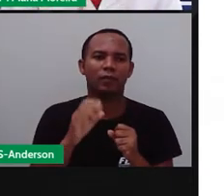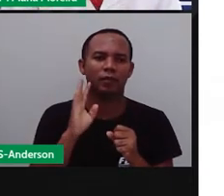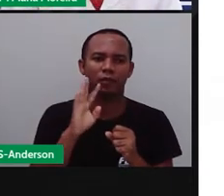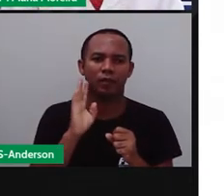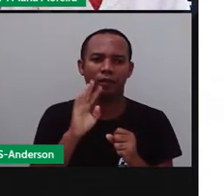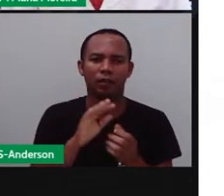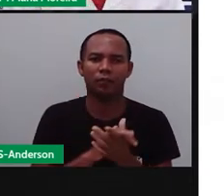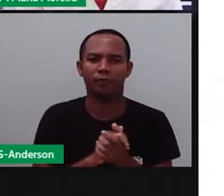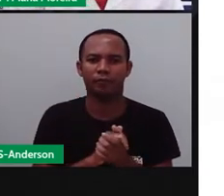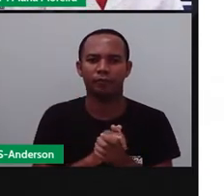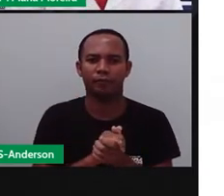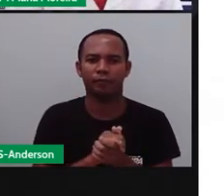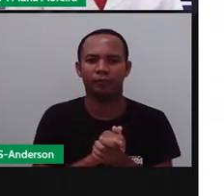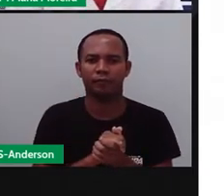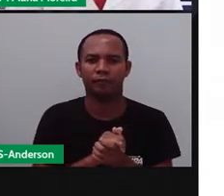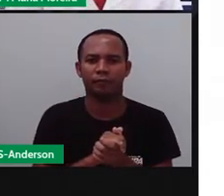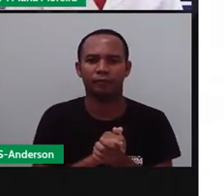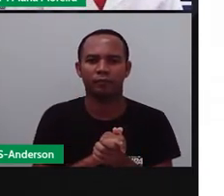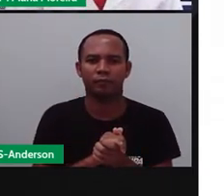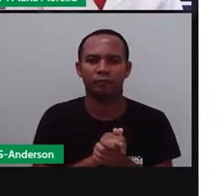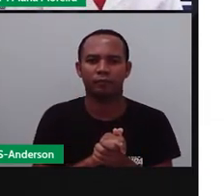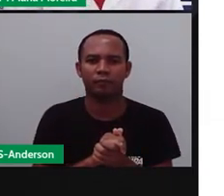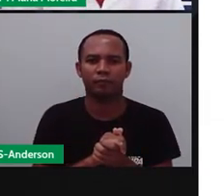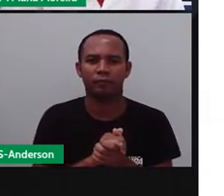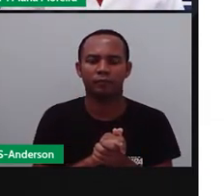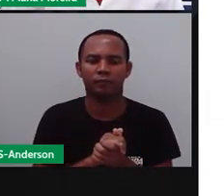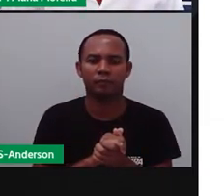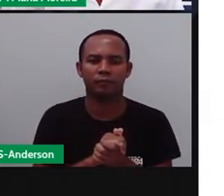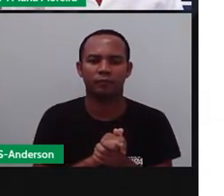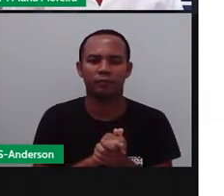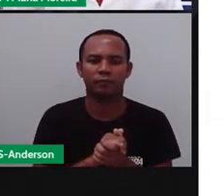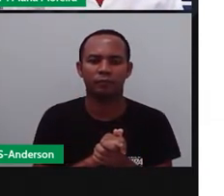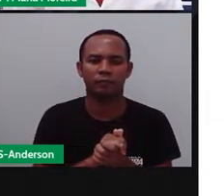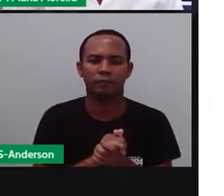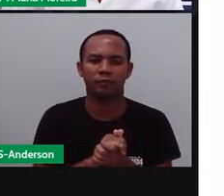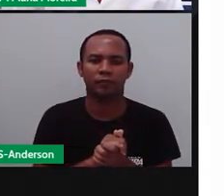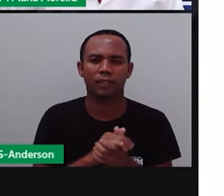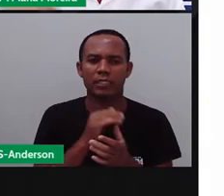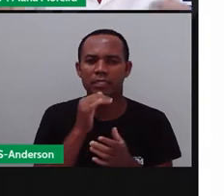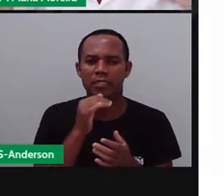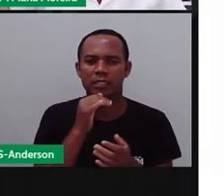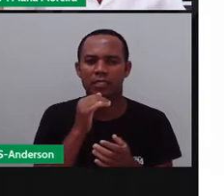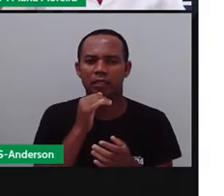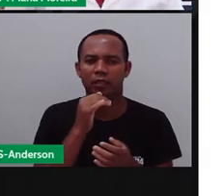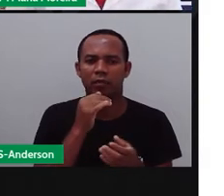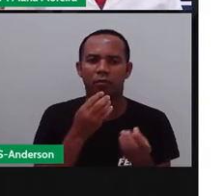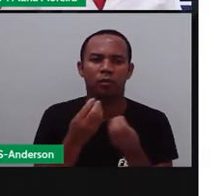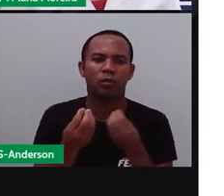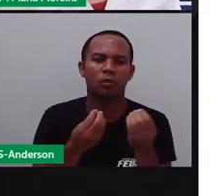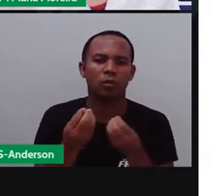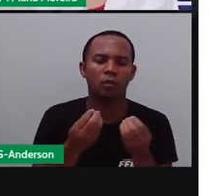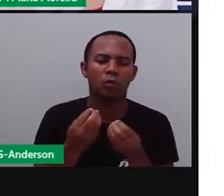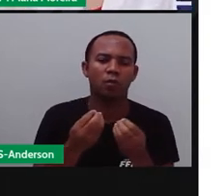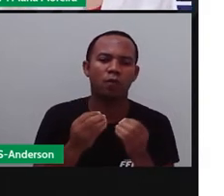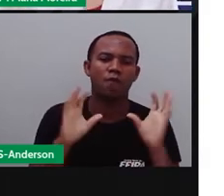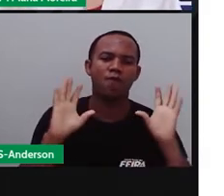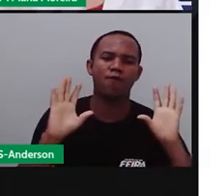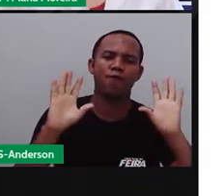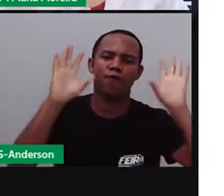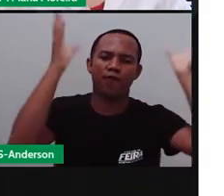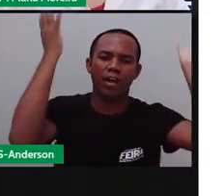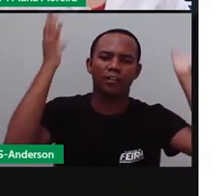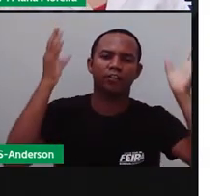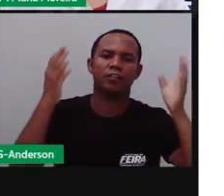símbolo do Espírito Santo, né, aquela pombinha do Espírito Santo, justamente de açúcar, para simbolizar o quê? A festa do Divino e